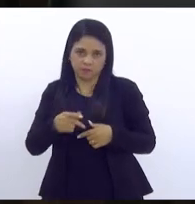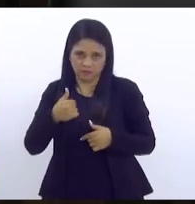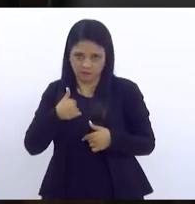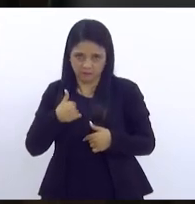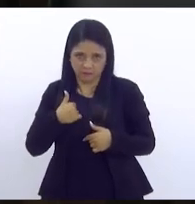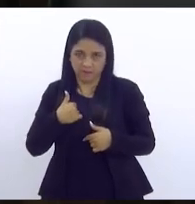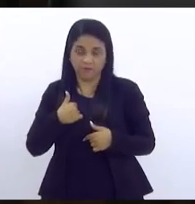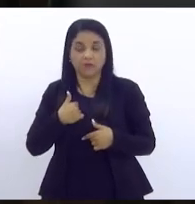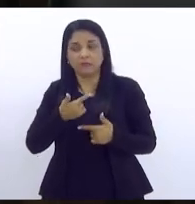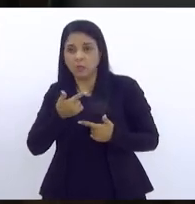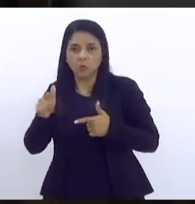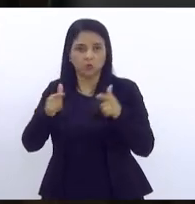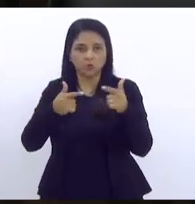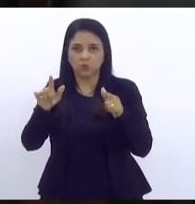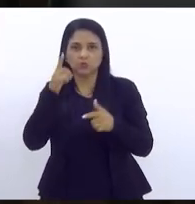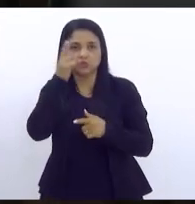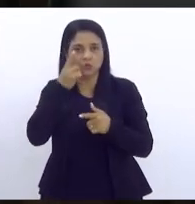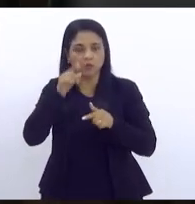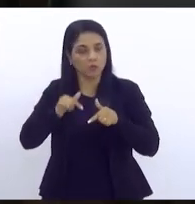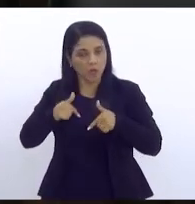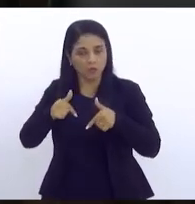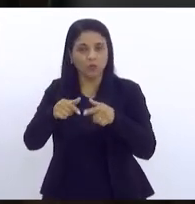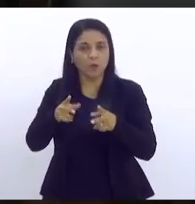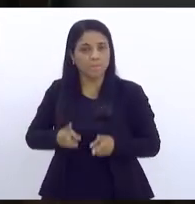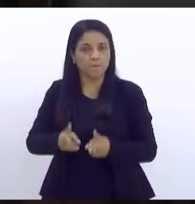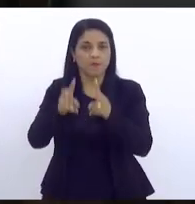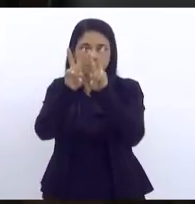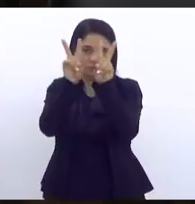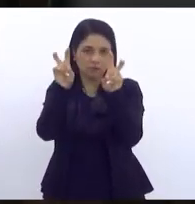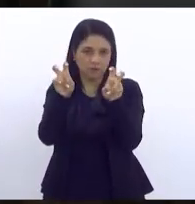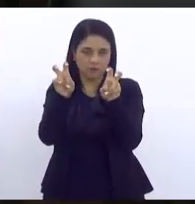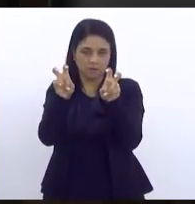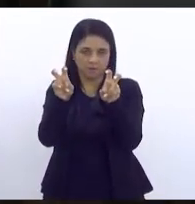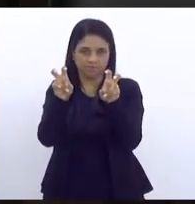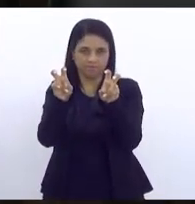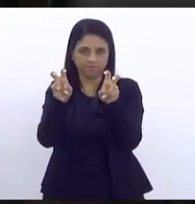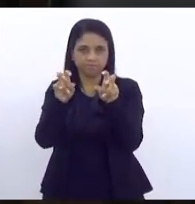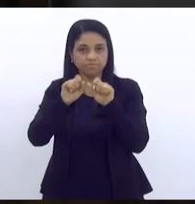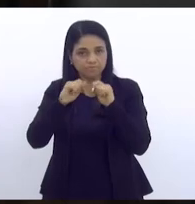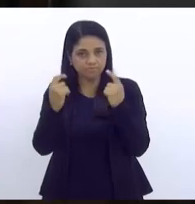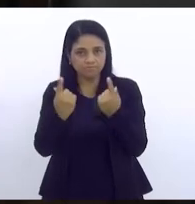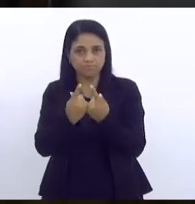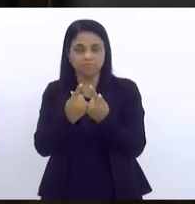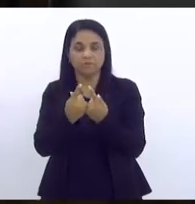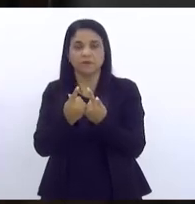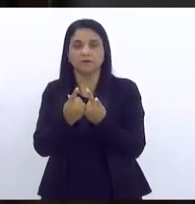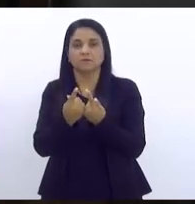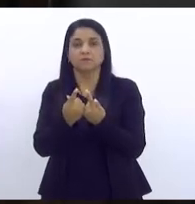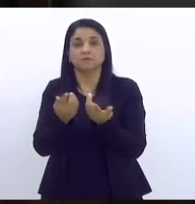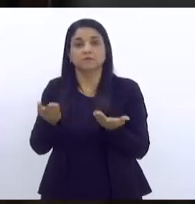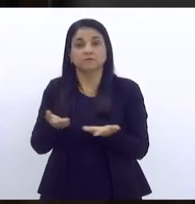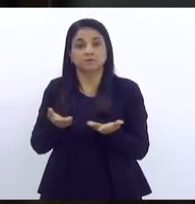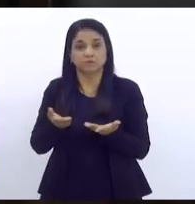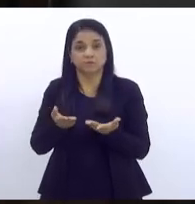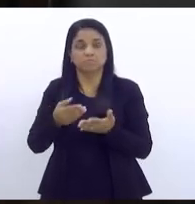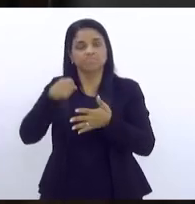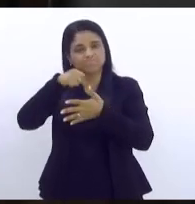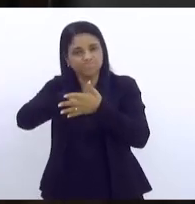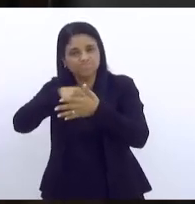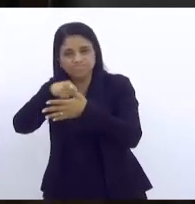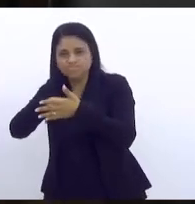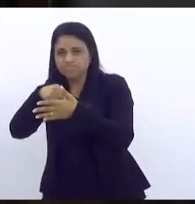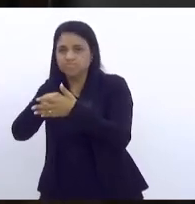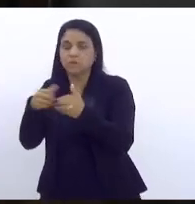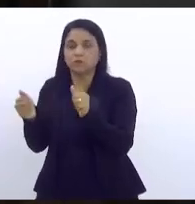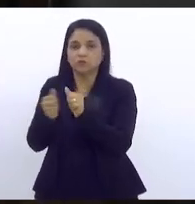diversos outros deputados que atuam no tema aqui na casa por hora por eh temos aqui uma enorme batalha junto à